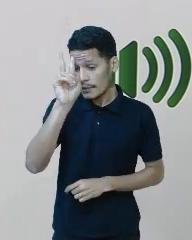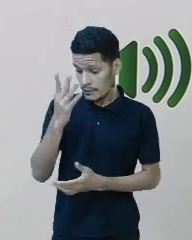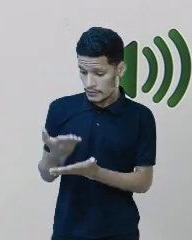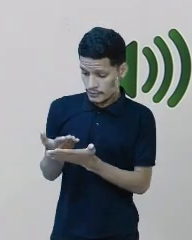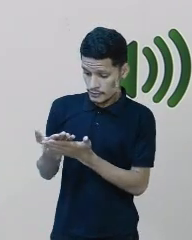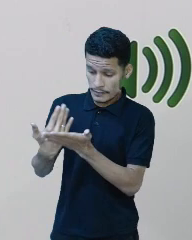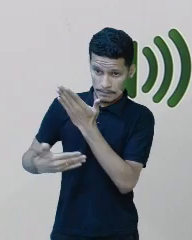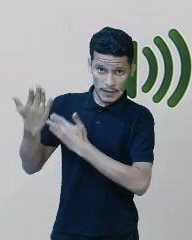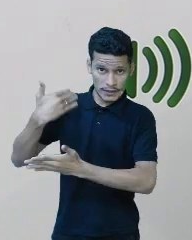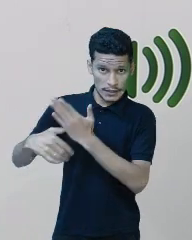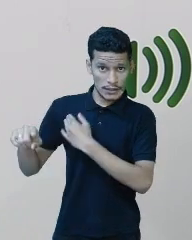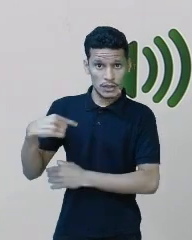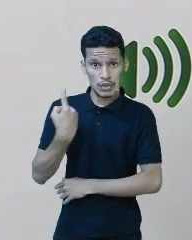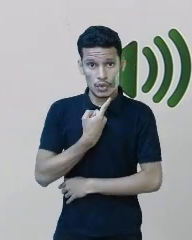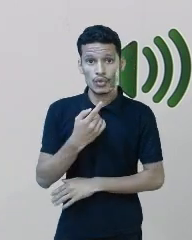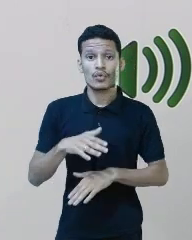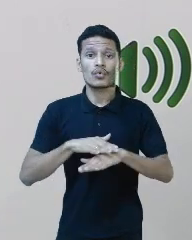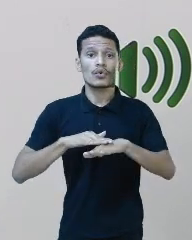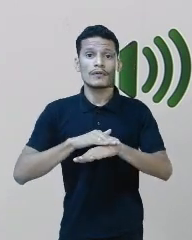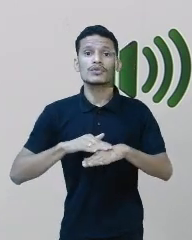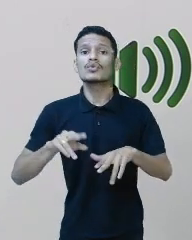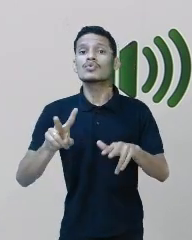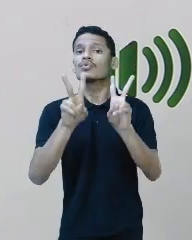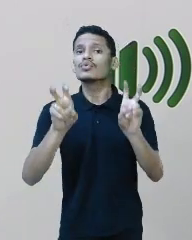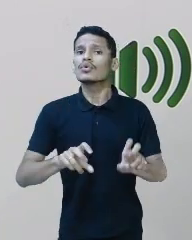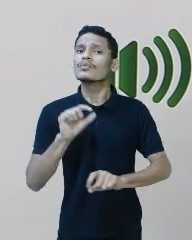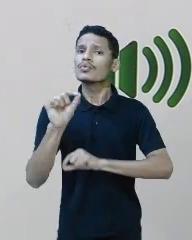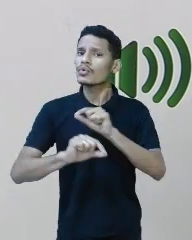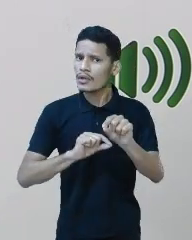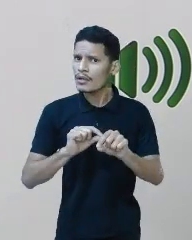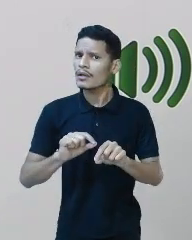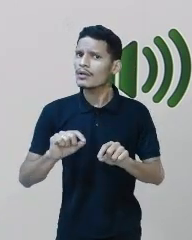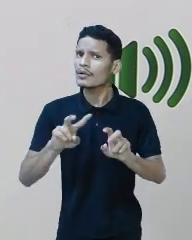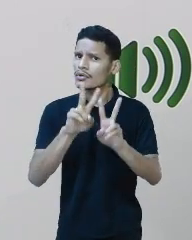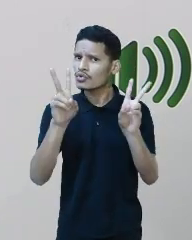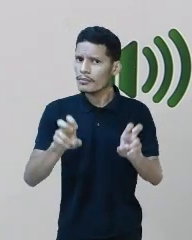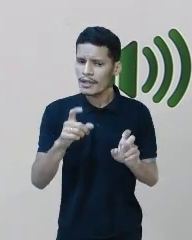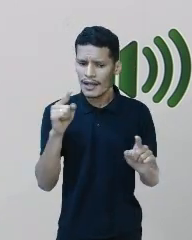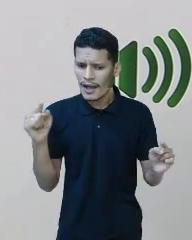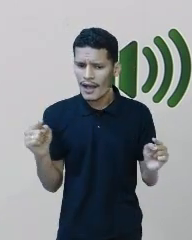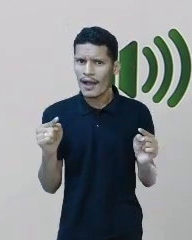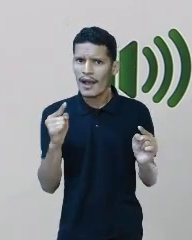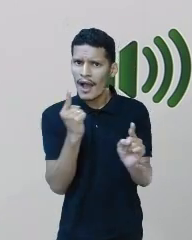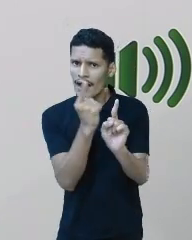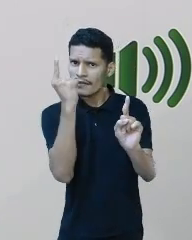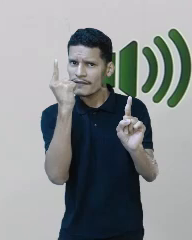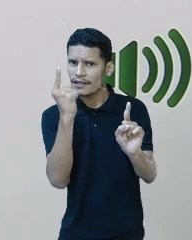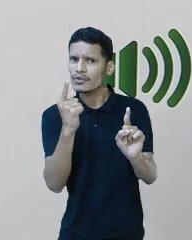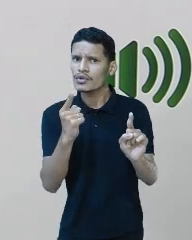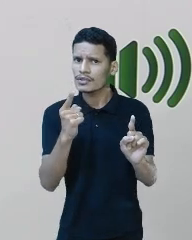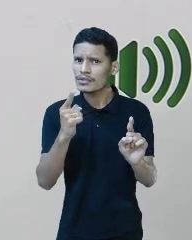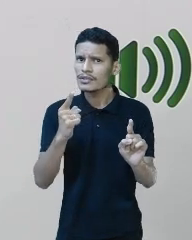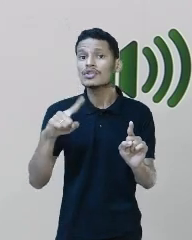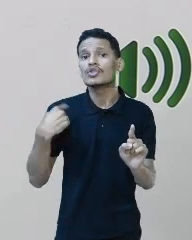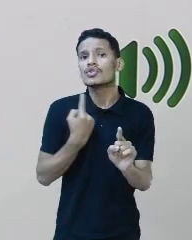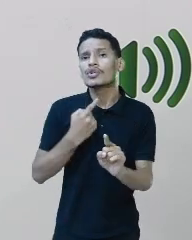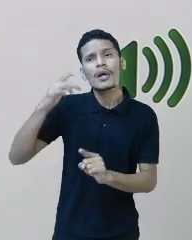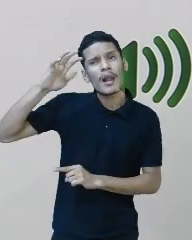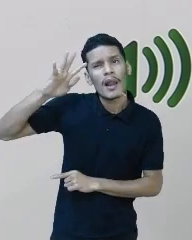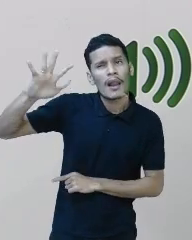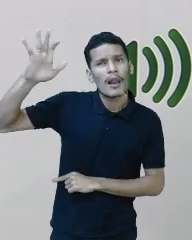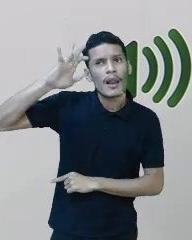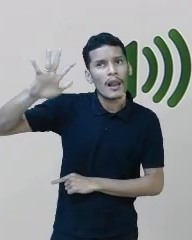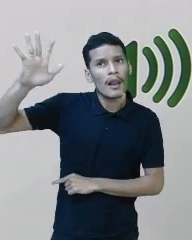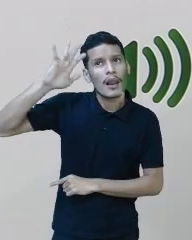passada a gente conversou um pouco sobre a questão das adivinhações? A gente fez uma viagem lá no passado